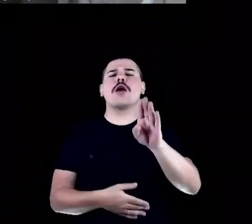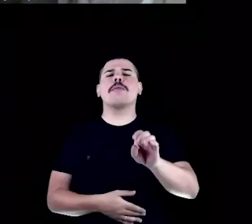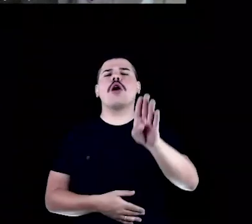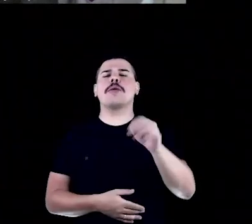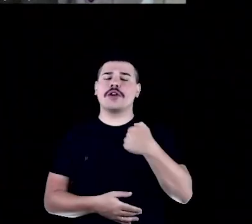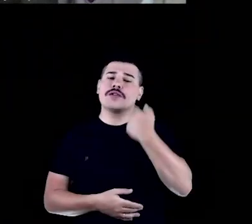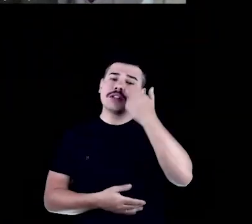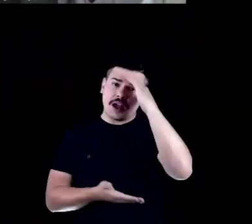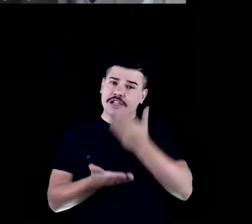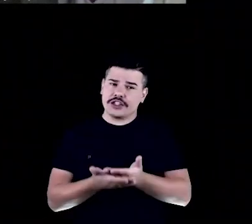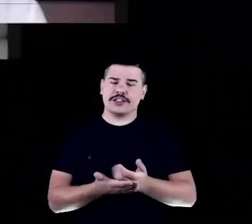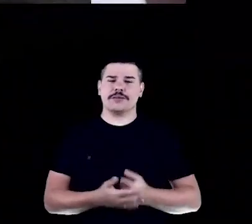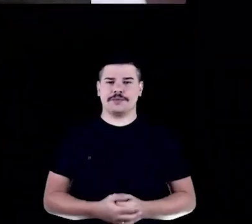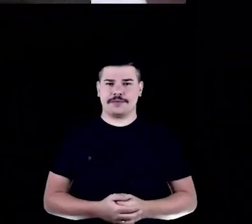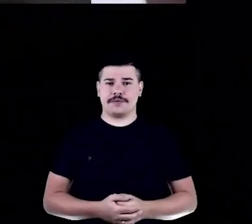vê isso, Bob?